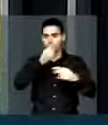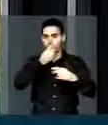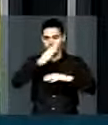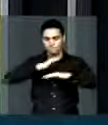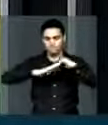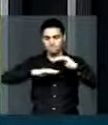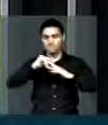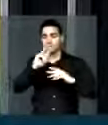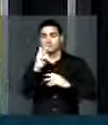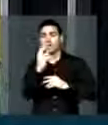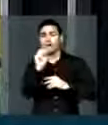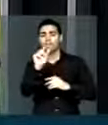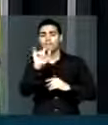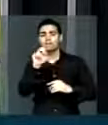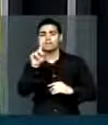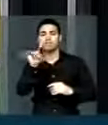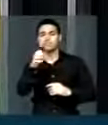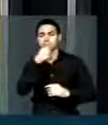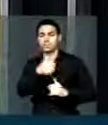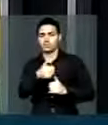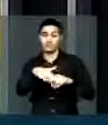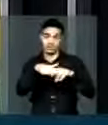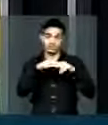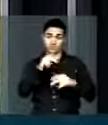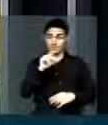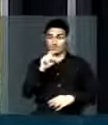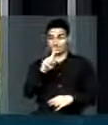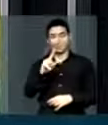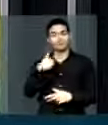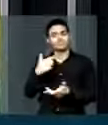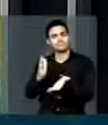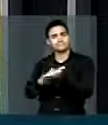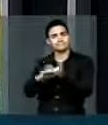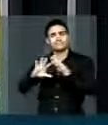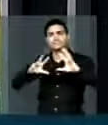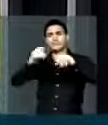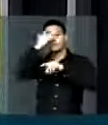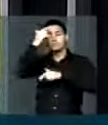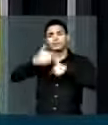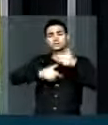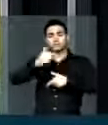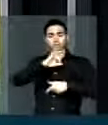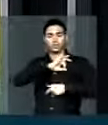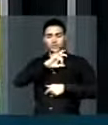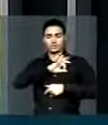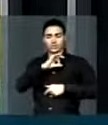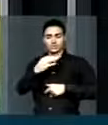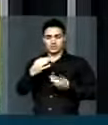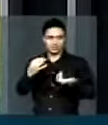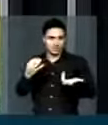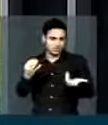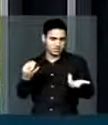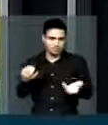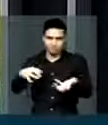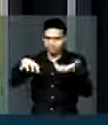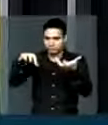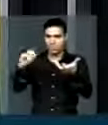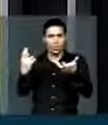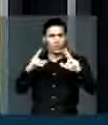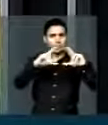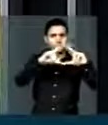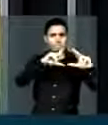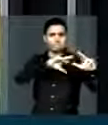senhor presidente, o PSD parabeniza a todos os agentes da Polícia Legislativa do Brasil por sua